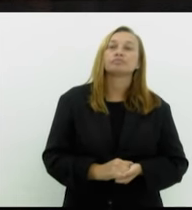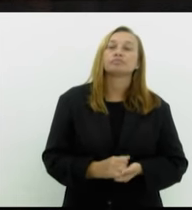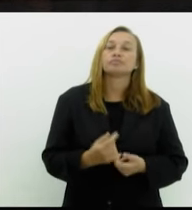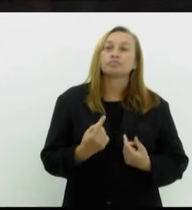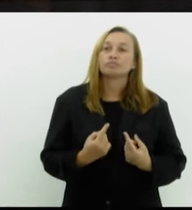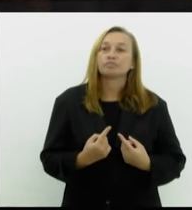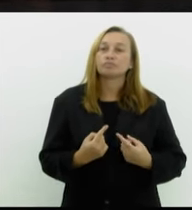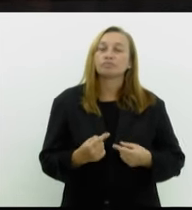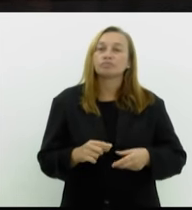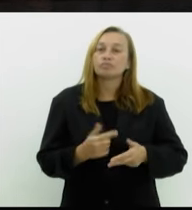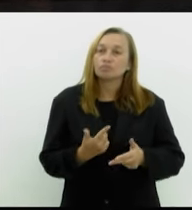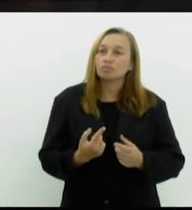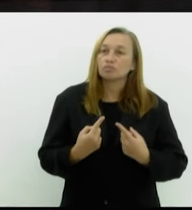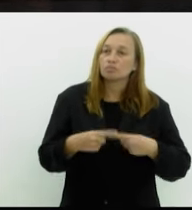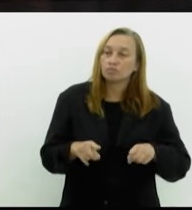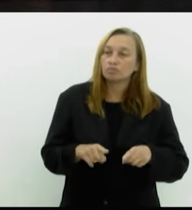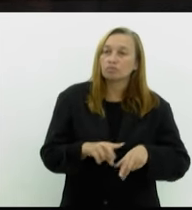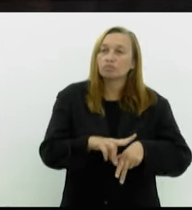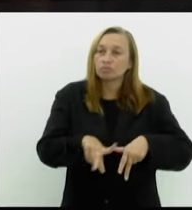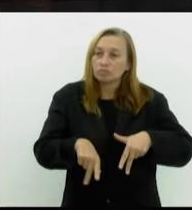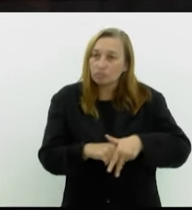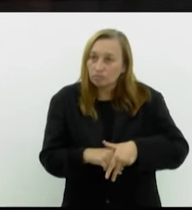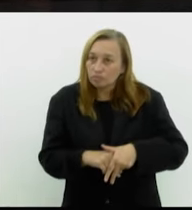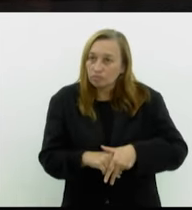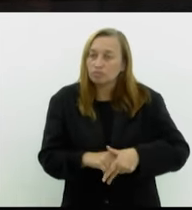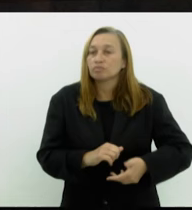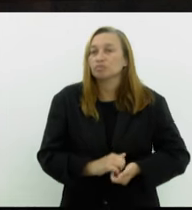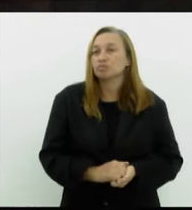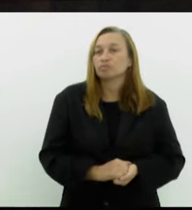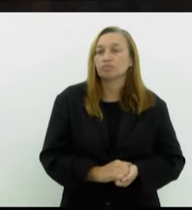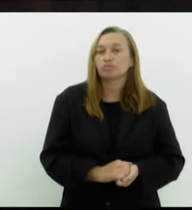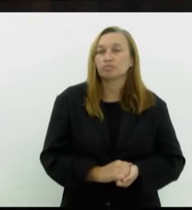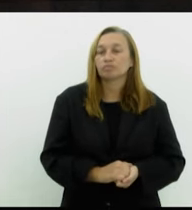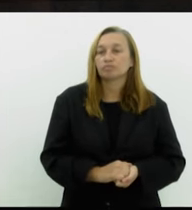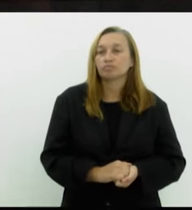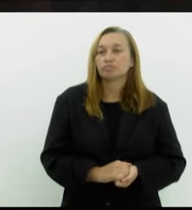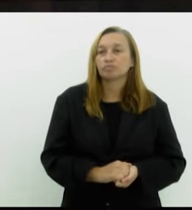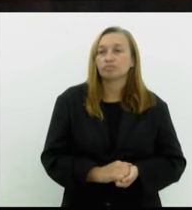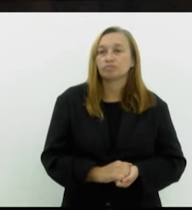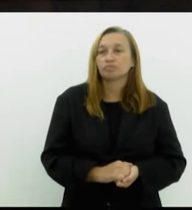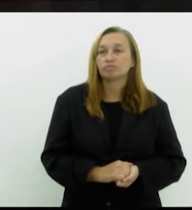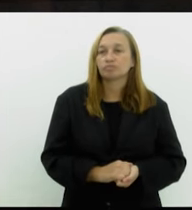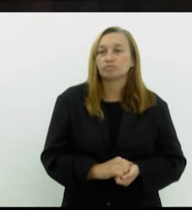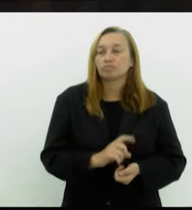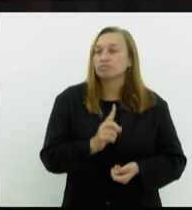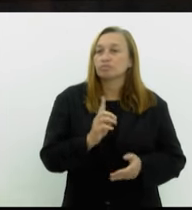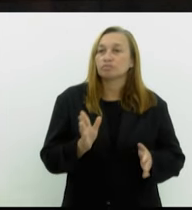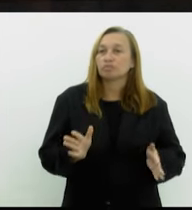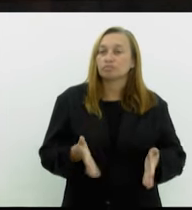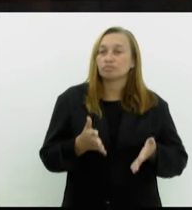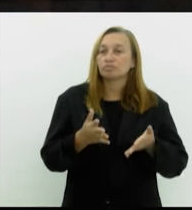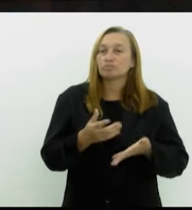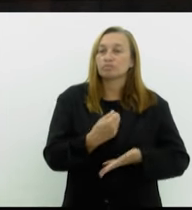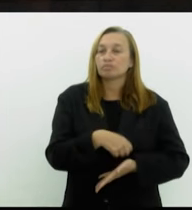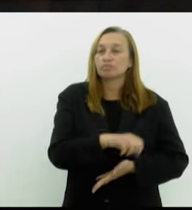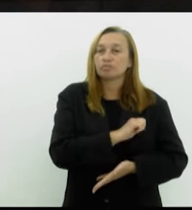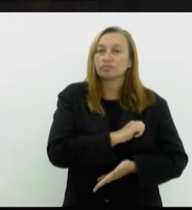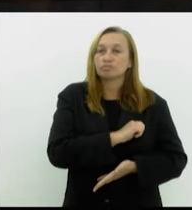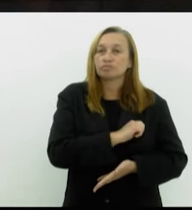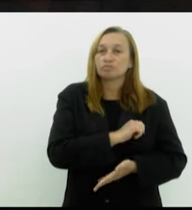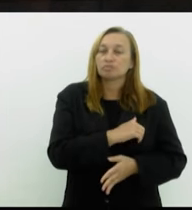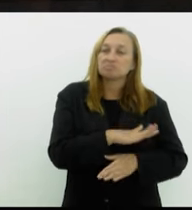a corrupção e não dando incentivo fiscal a